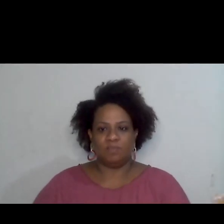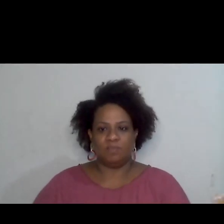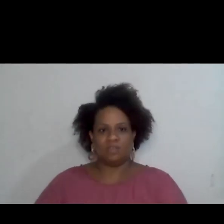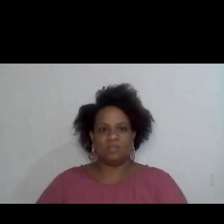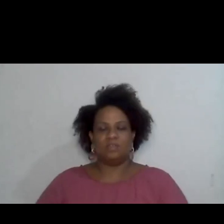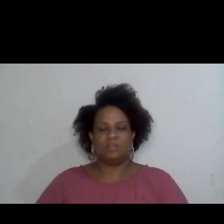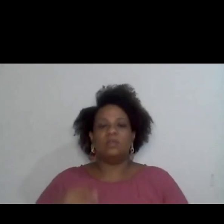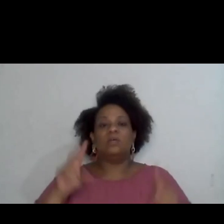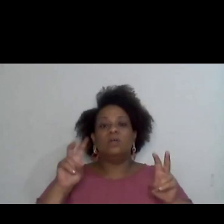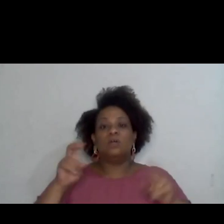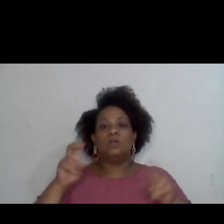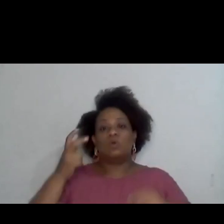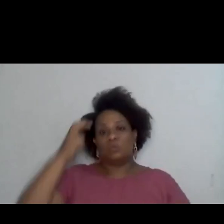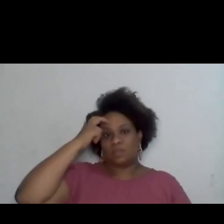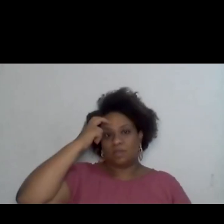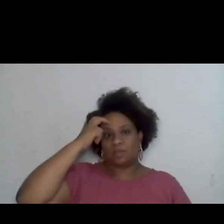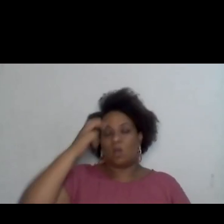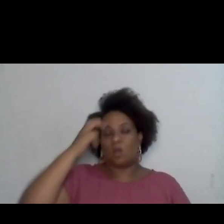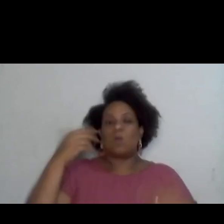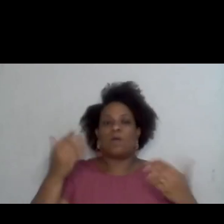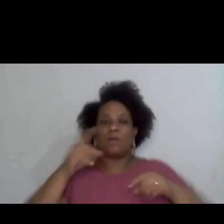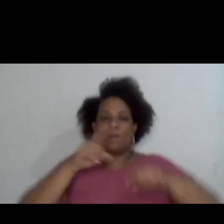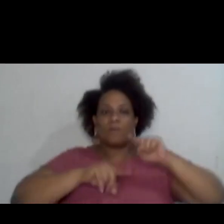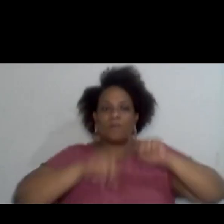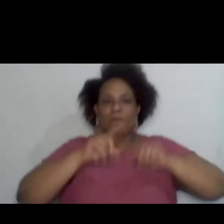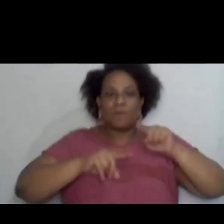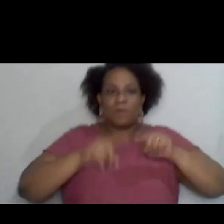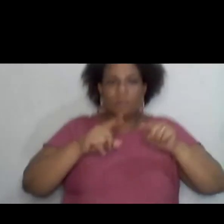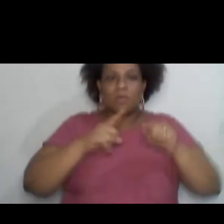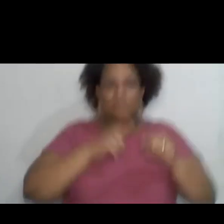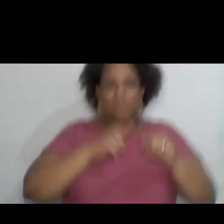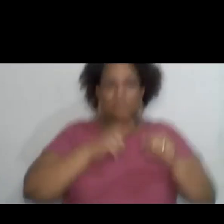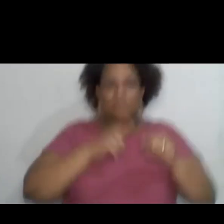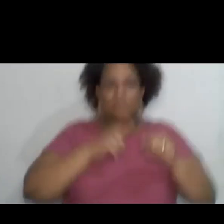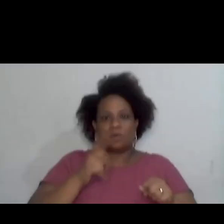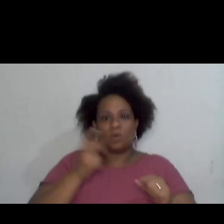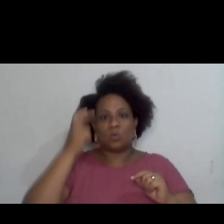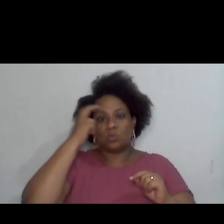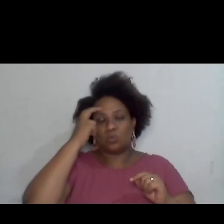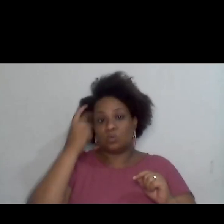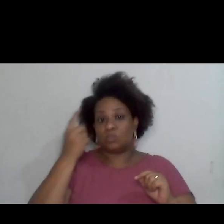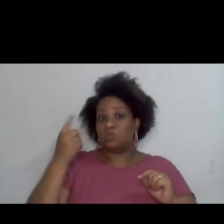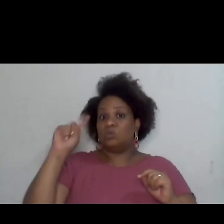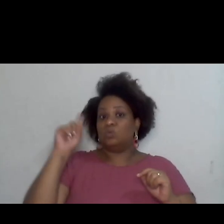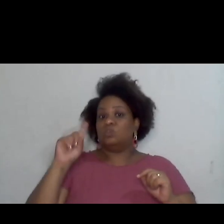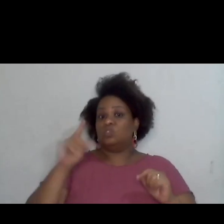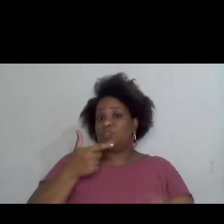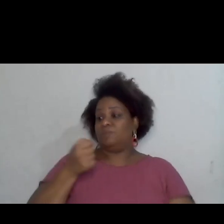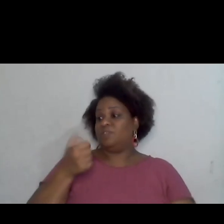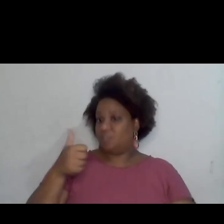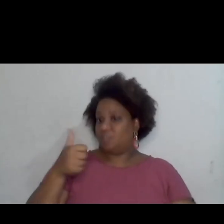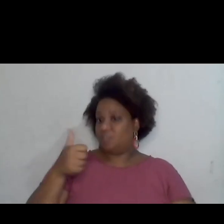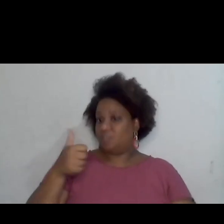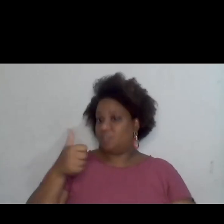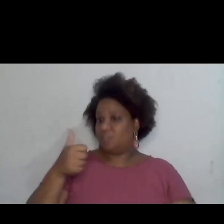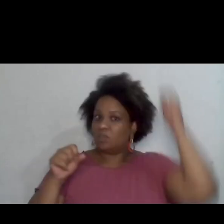principais instrumentos do Fundo de Cultura, e aí eu vou, o Fundo de Cultura, os últimos editais do Fundo de Cultura foram em 2019, foram os